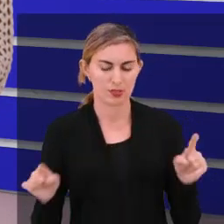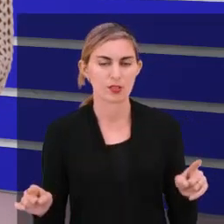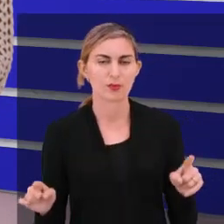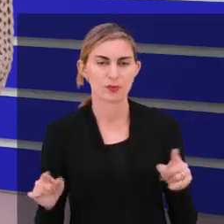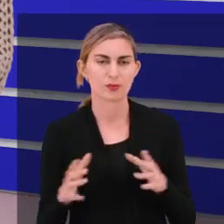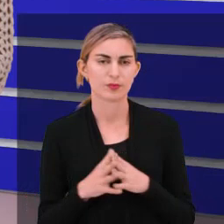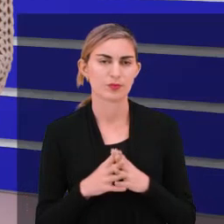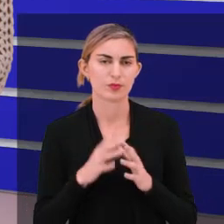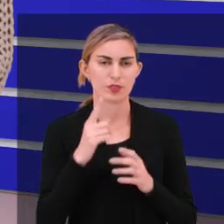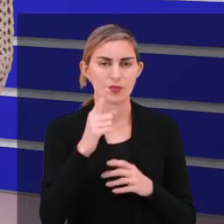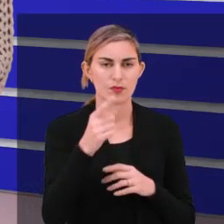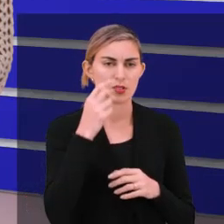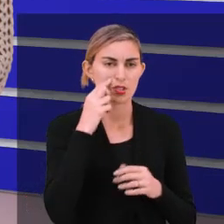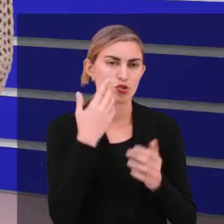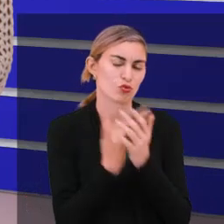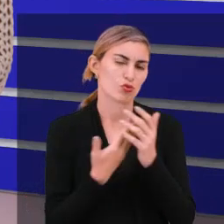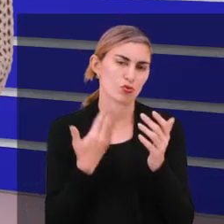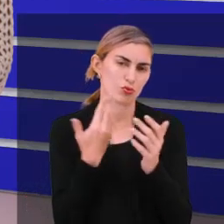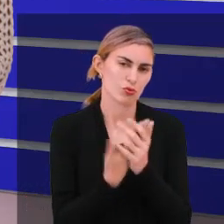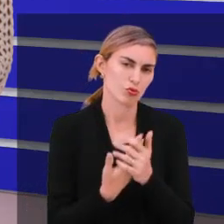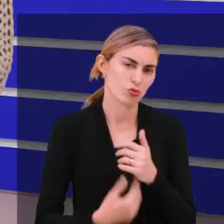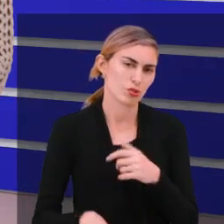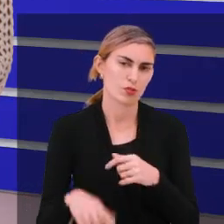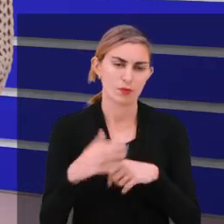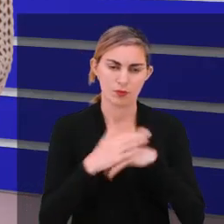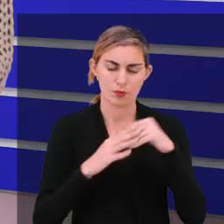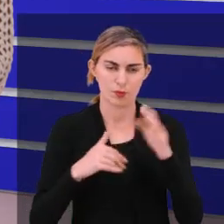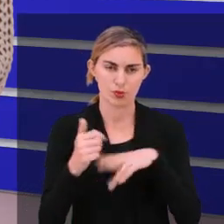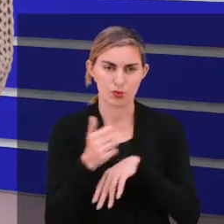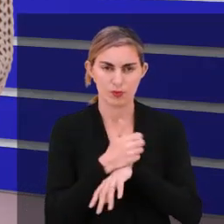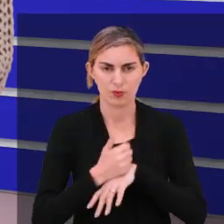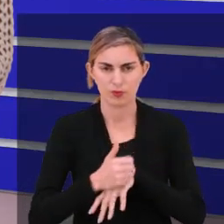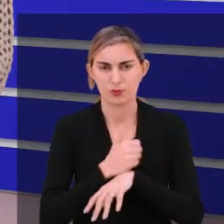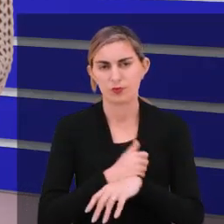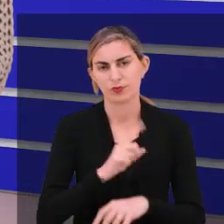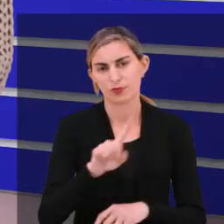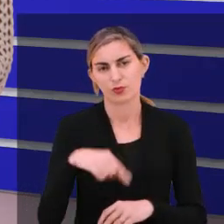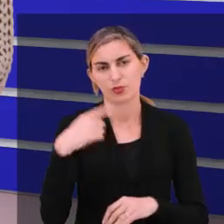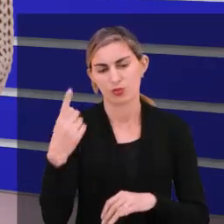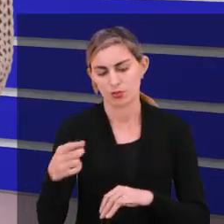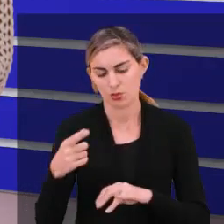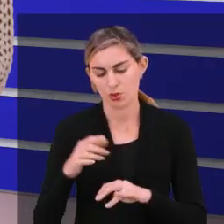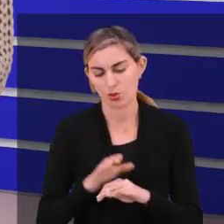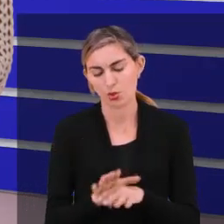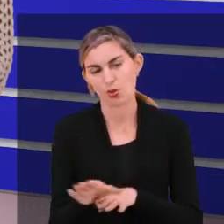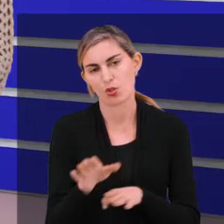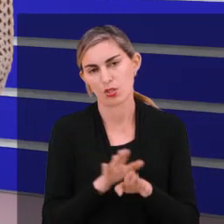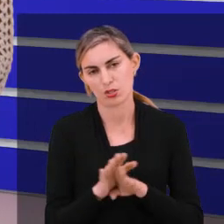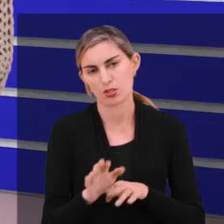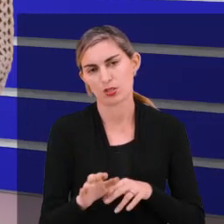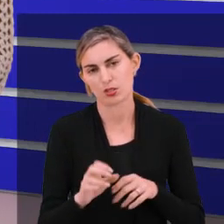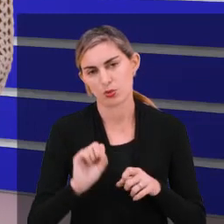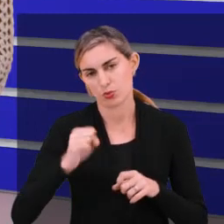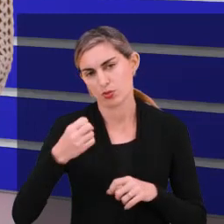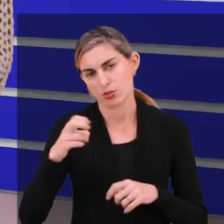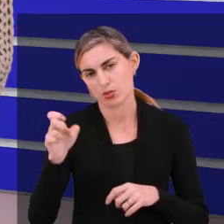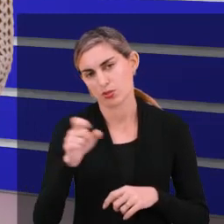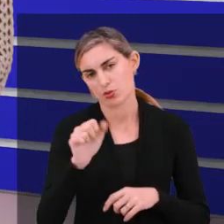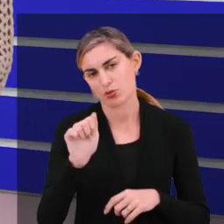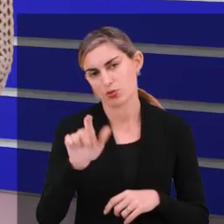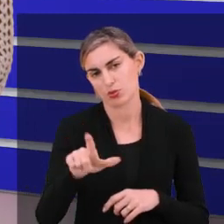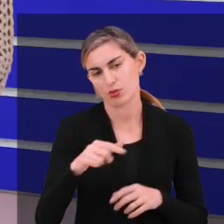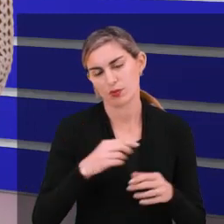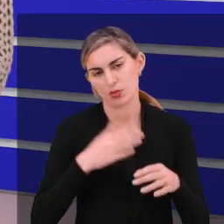linha, né? Você estuda, você vai se profissionalizar, você tem uma orientação sexual e quando